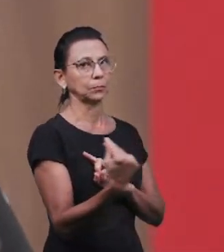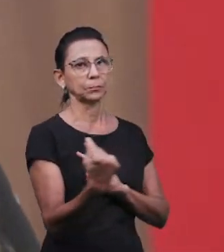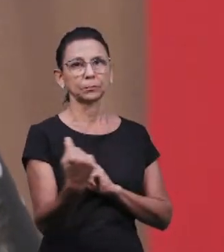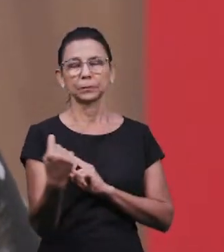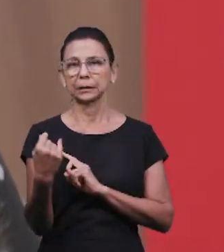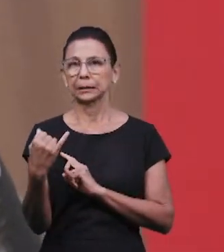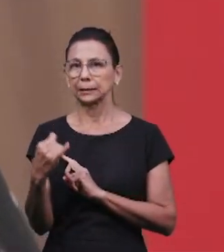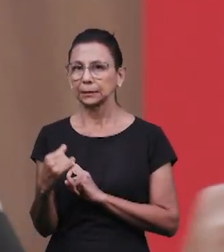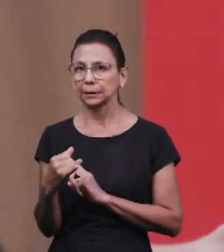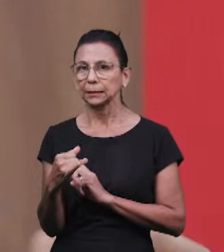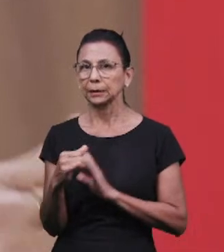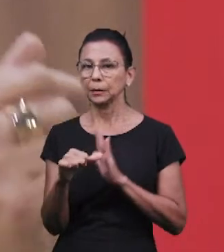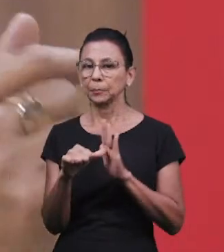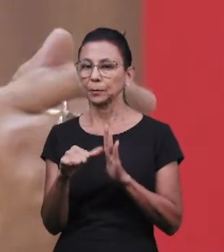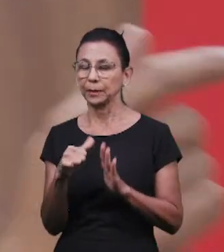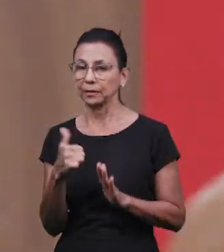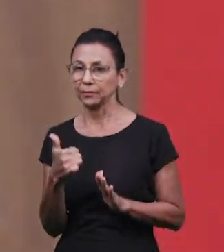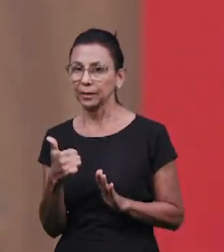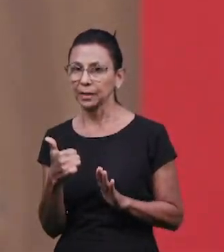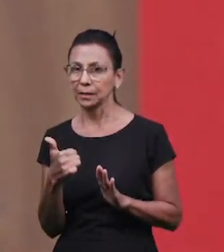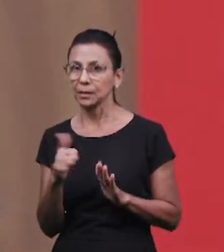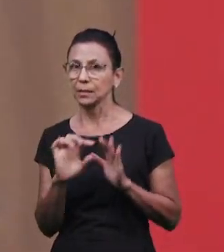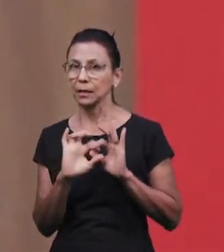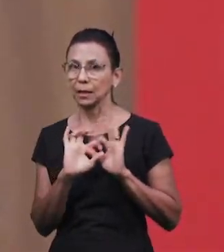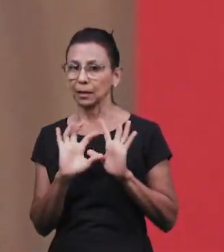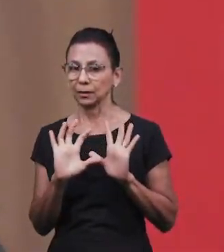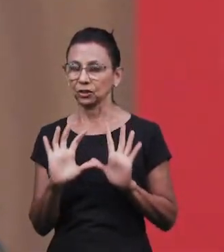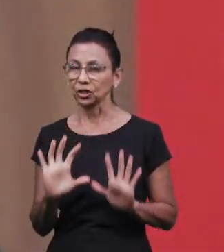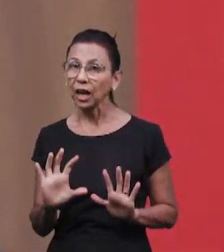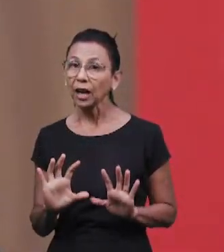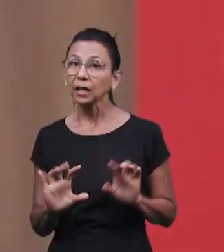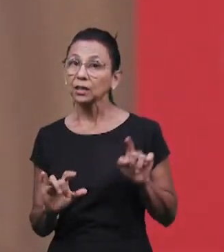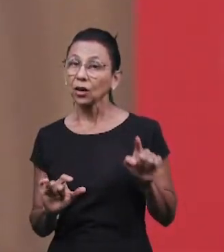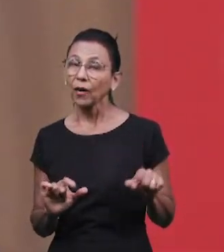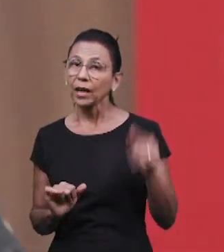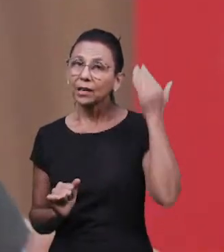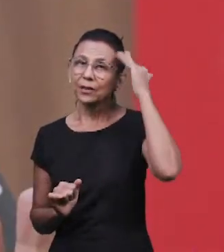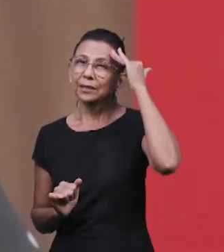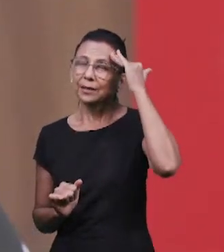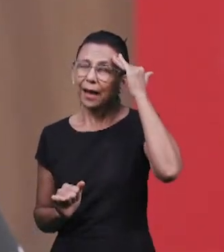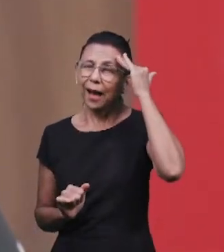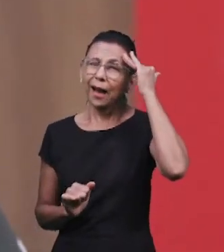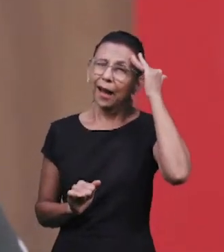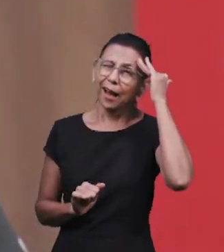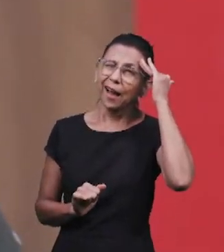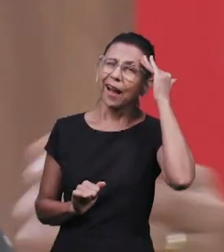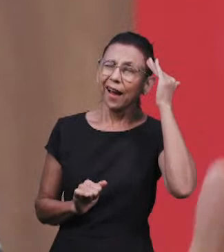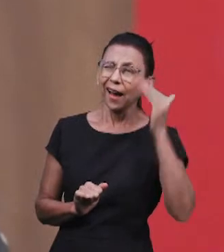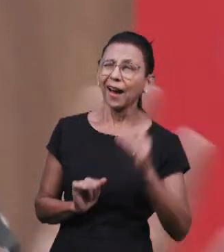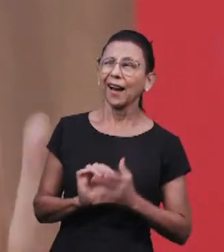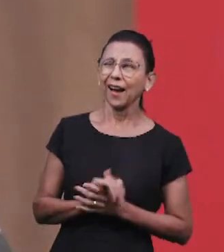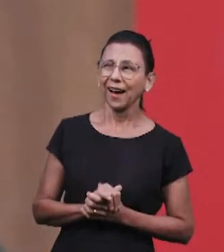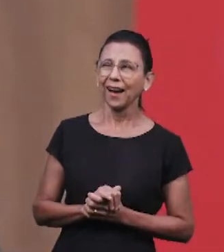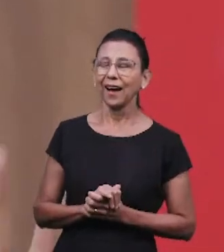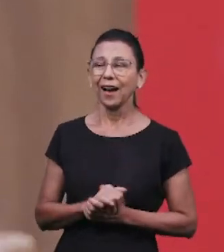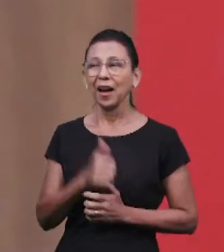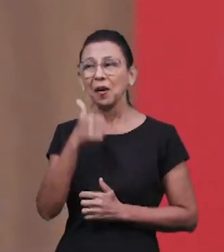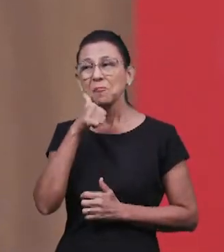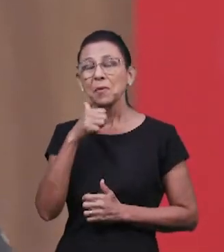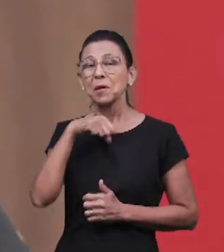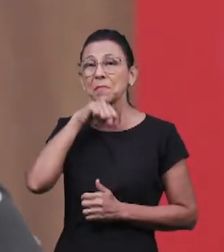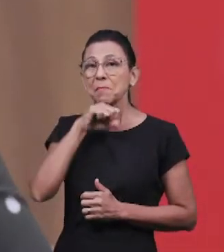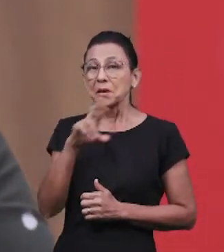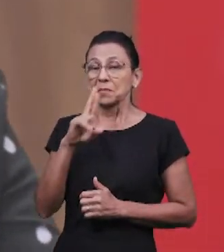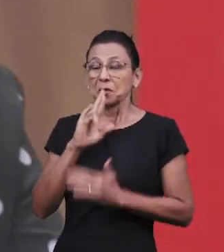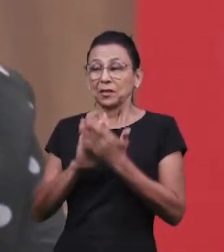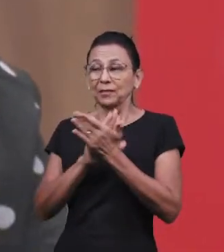vez faz, você vai fazer com que ele entenda que ele pode repetir outras vezes. A minha mãe ficou, né? O meu pai ficou quieto, não